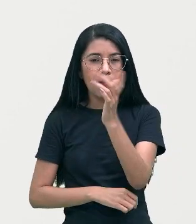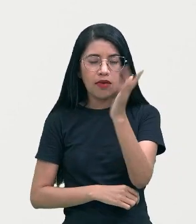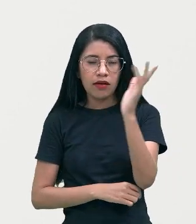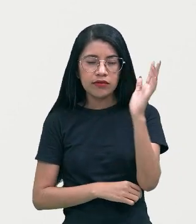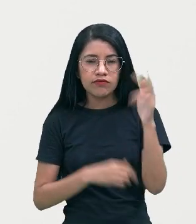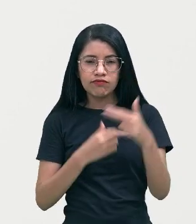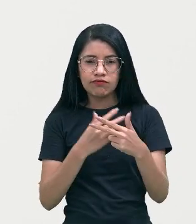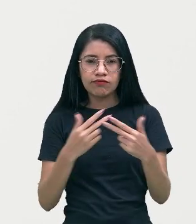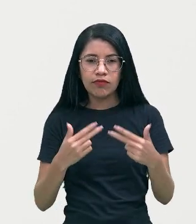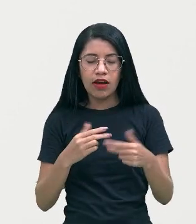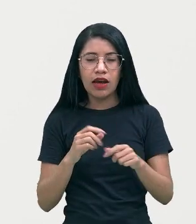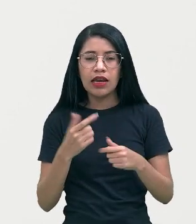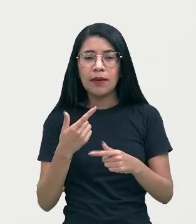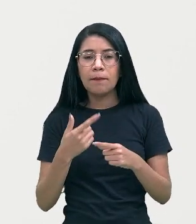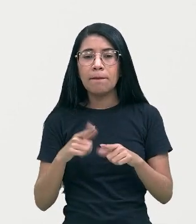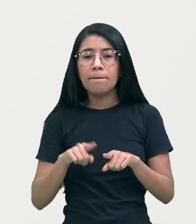estão